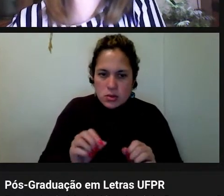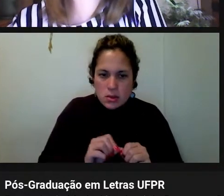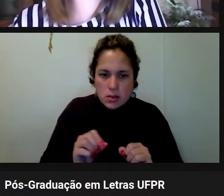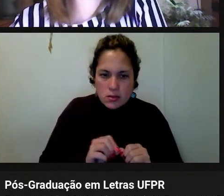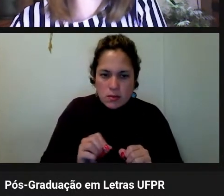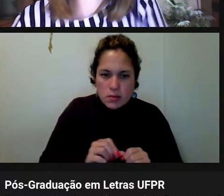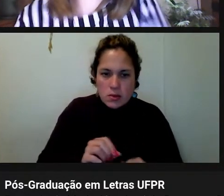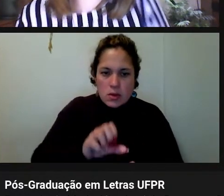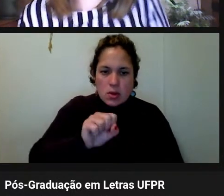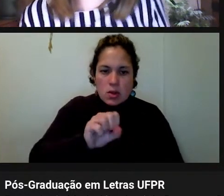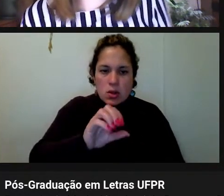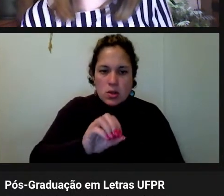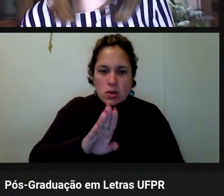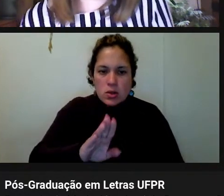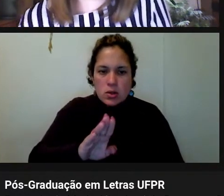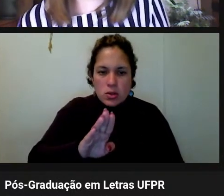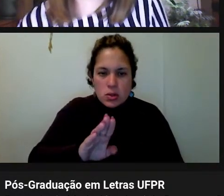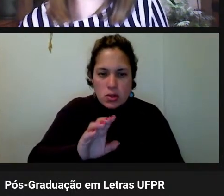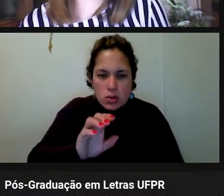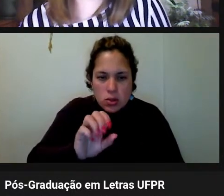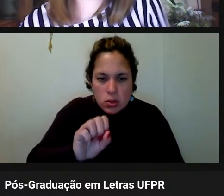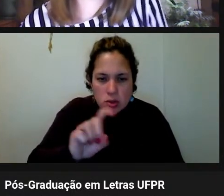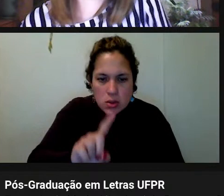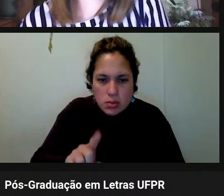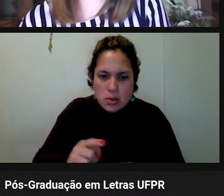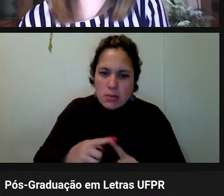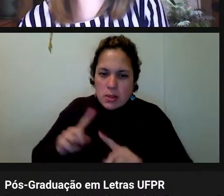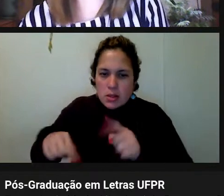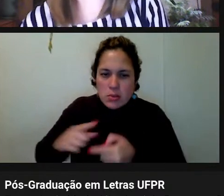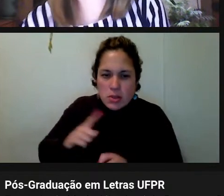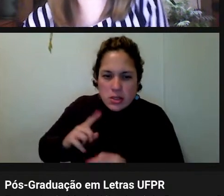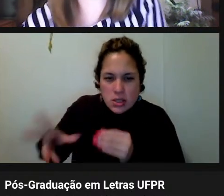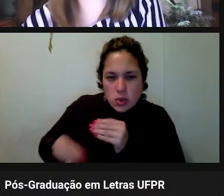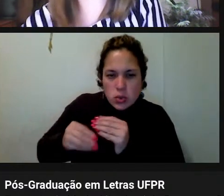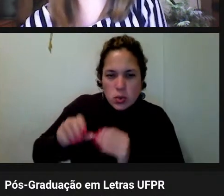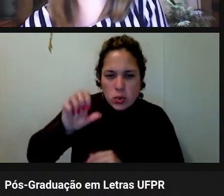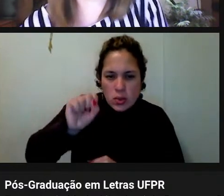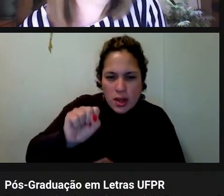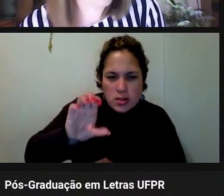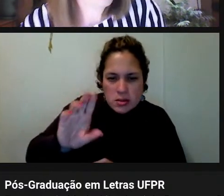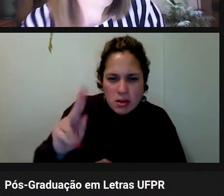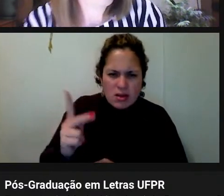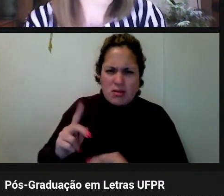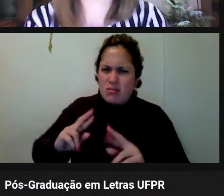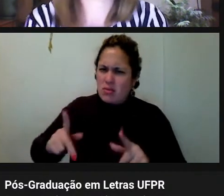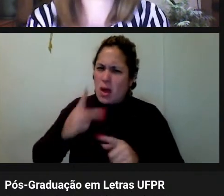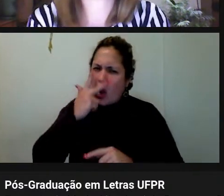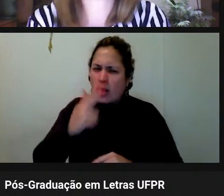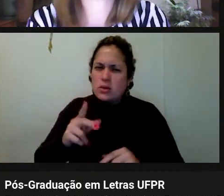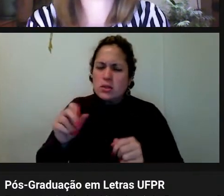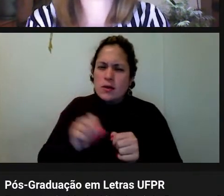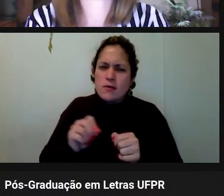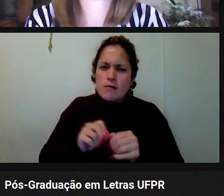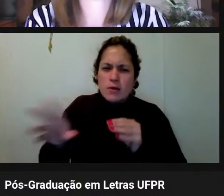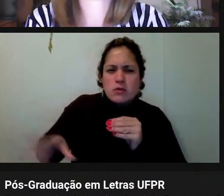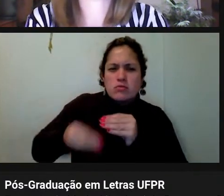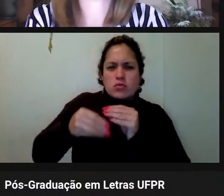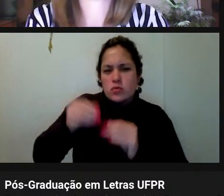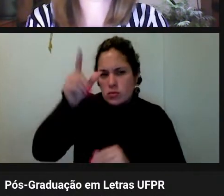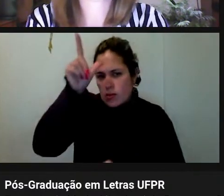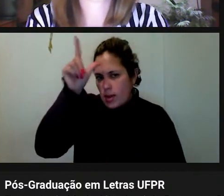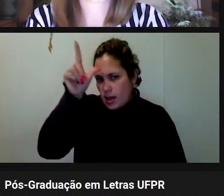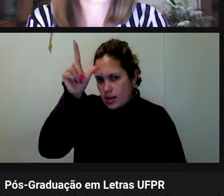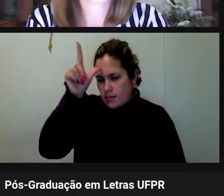segunda grafia com SCH, provavelmente por influência do alemão, por alguma anotação em algum documento em alemão,